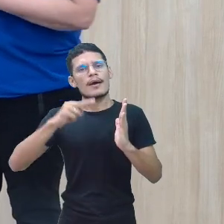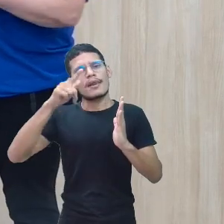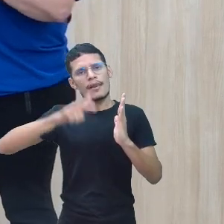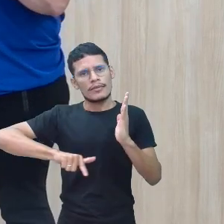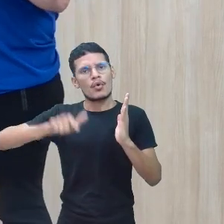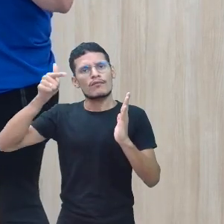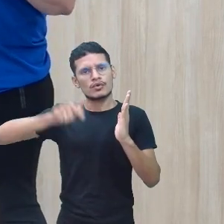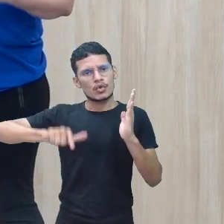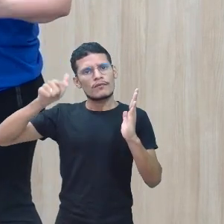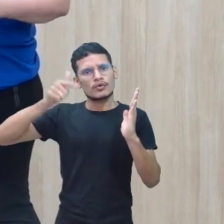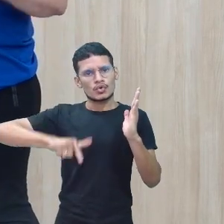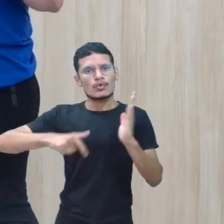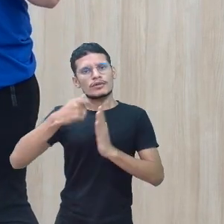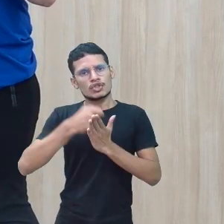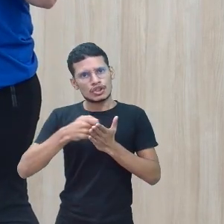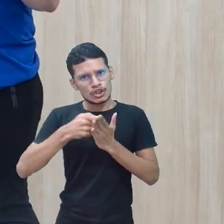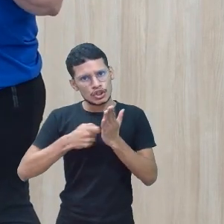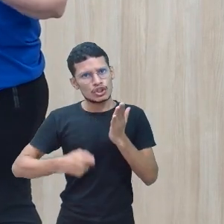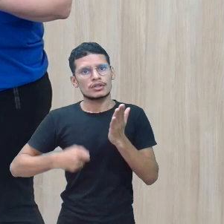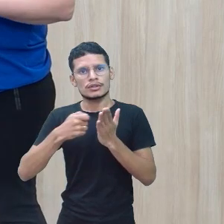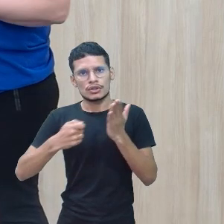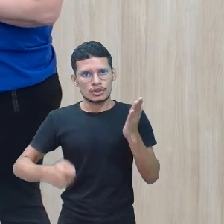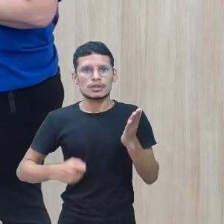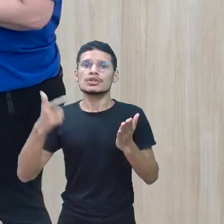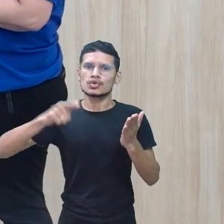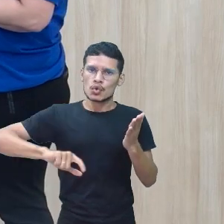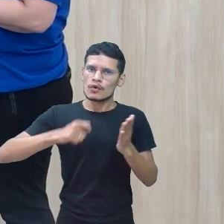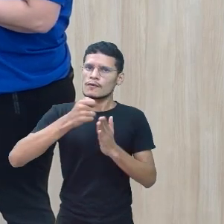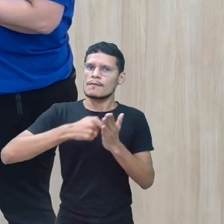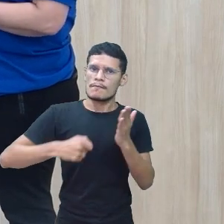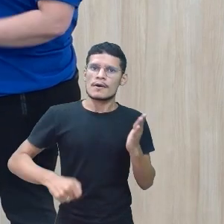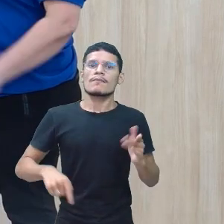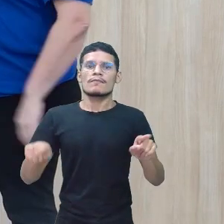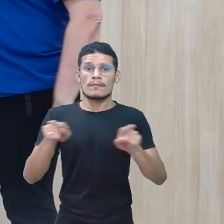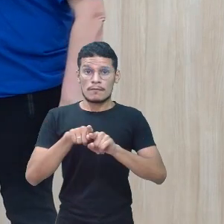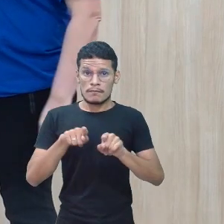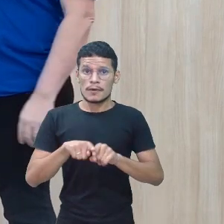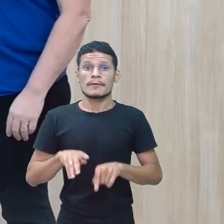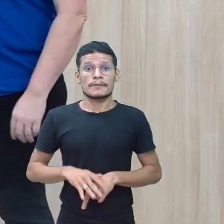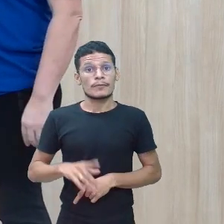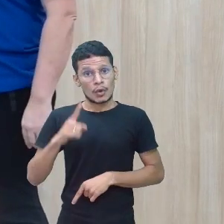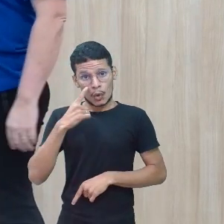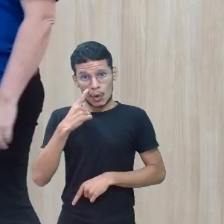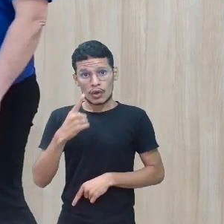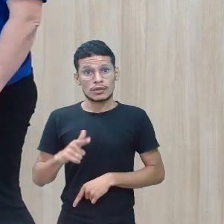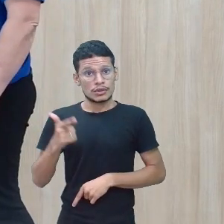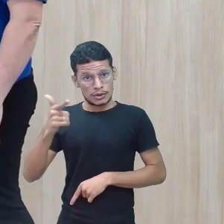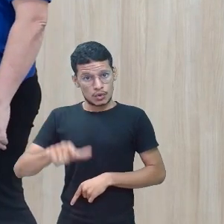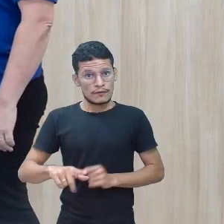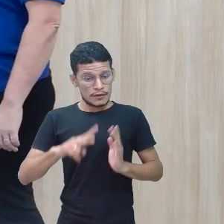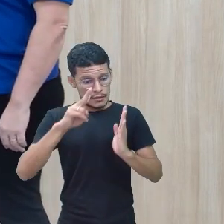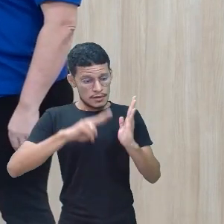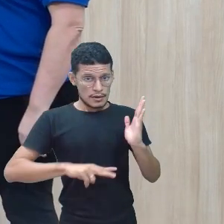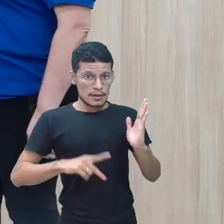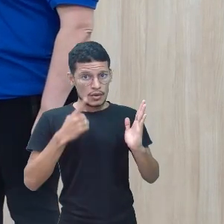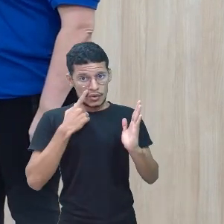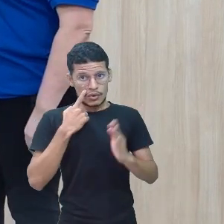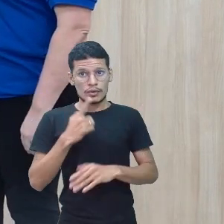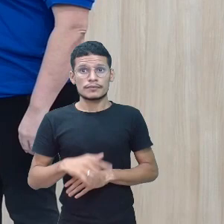reler, escrever, reescrever. Então, vamos ler novamente esse